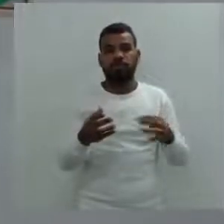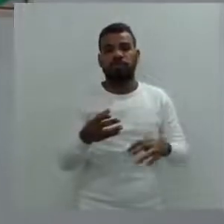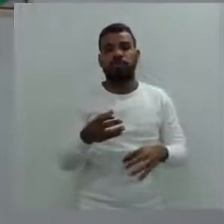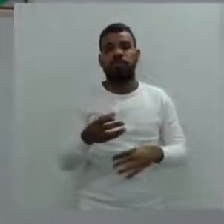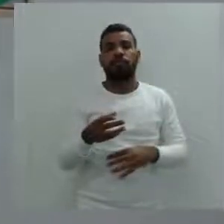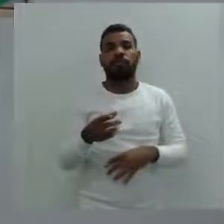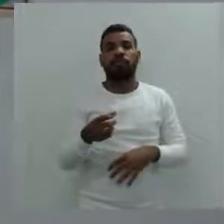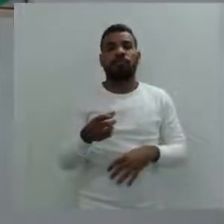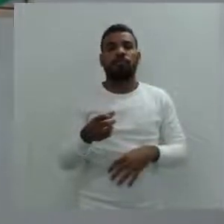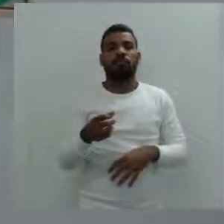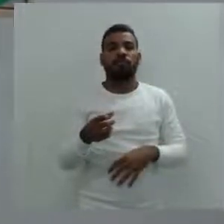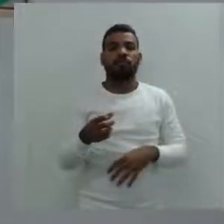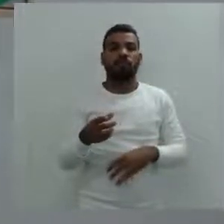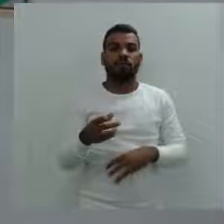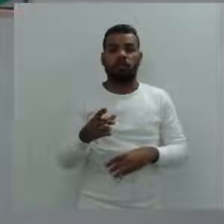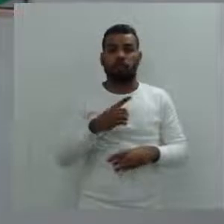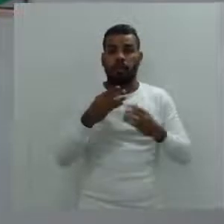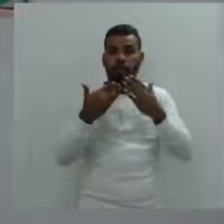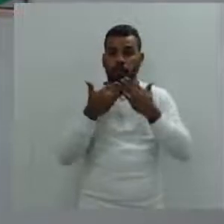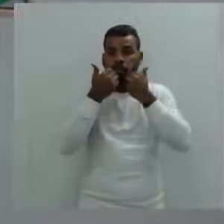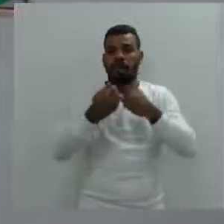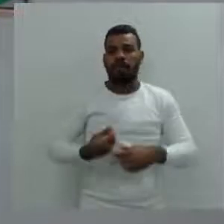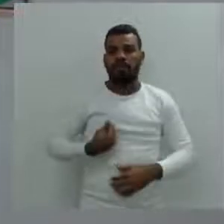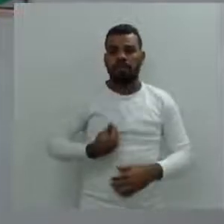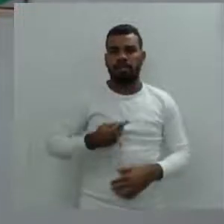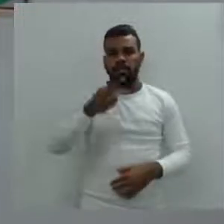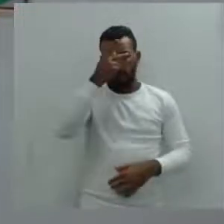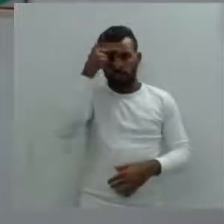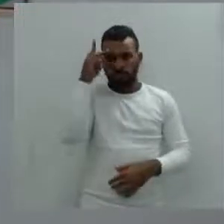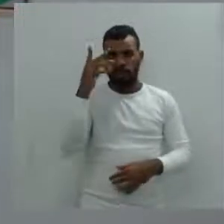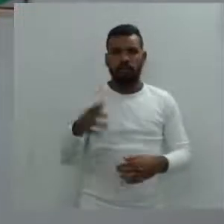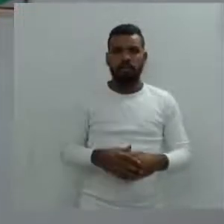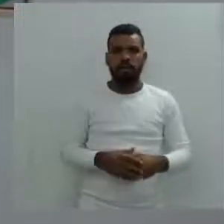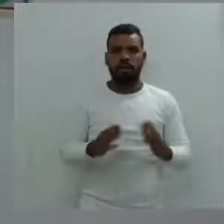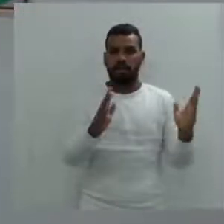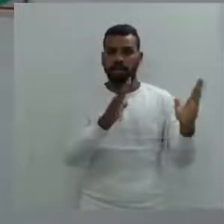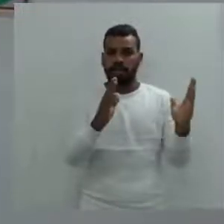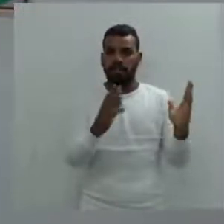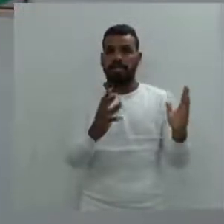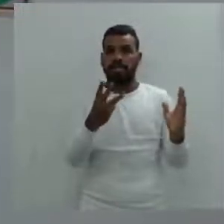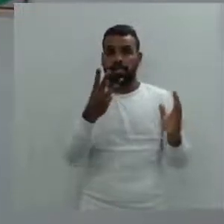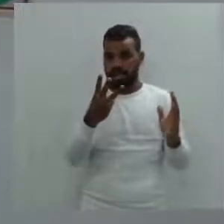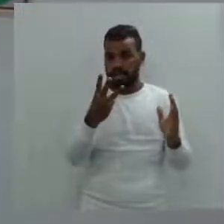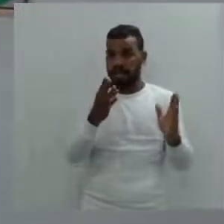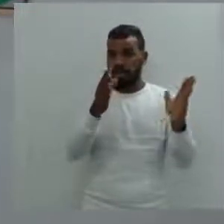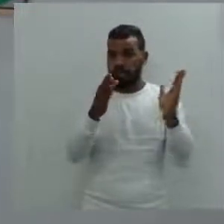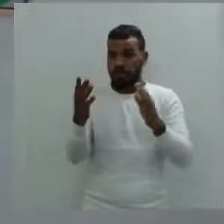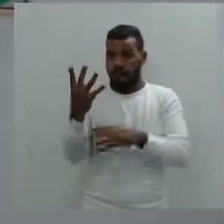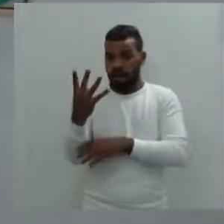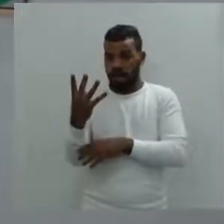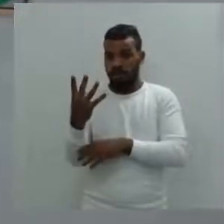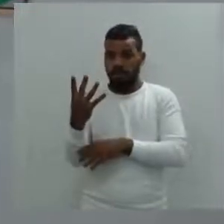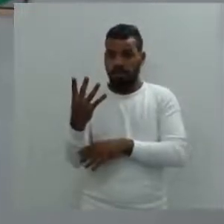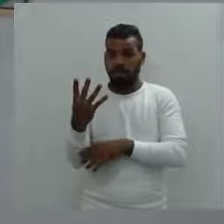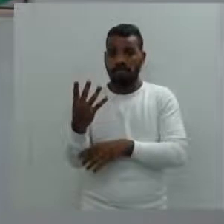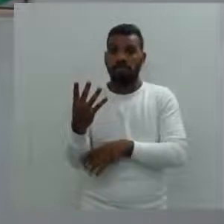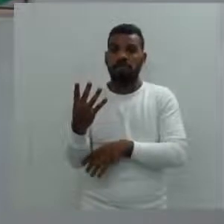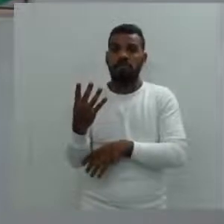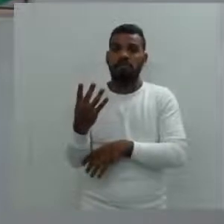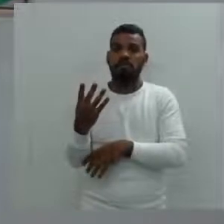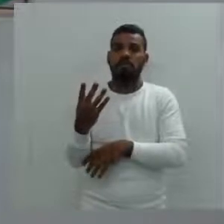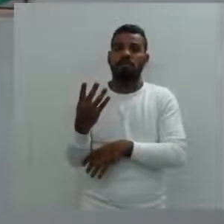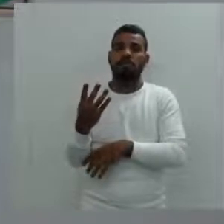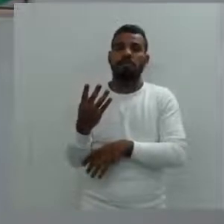sentido, né, de melhorar a vida das pessoas. E a fase 3 barra fase 4, né, ela